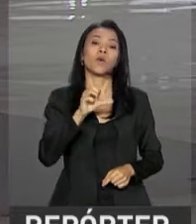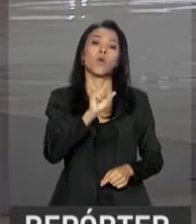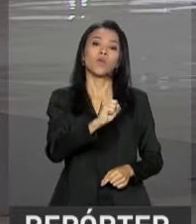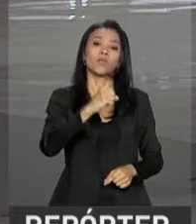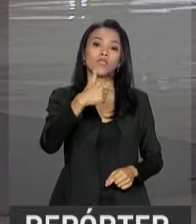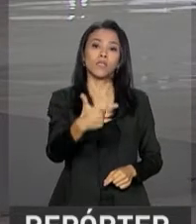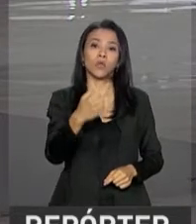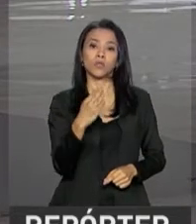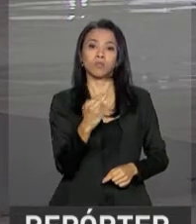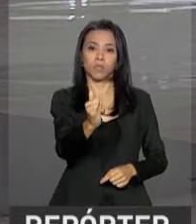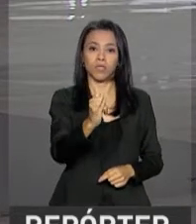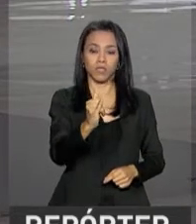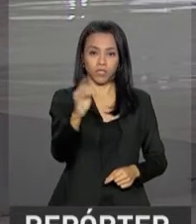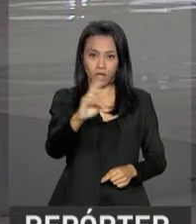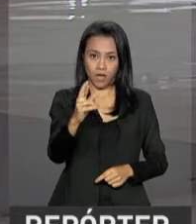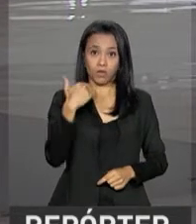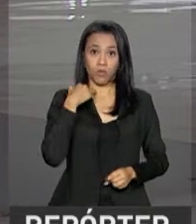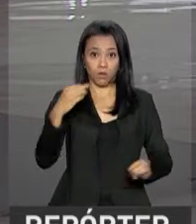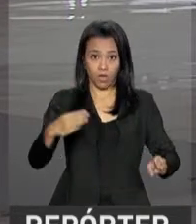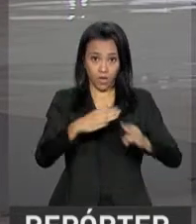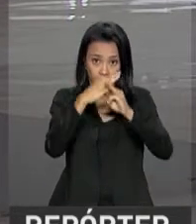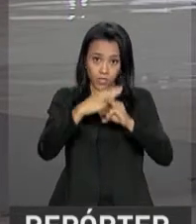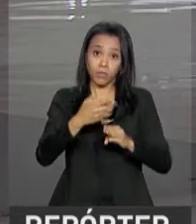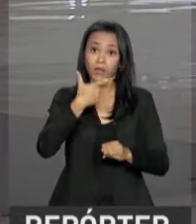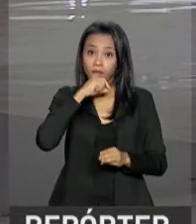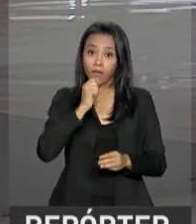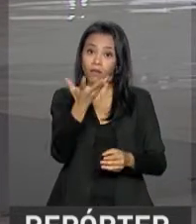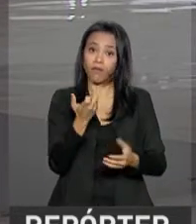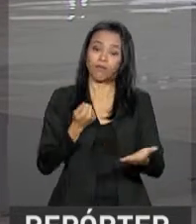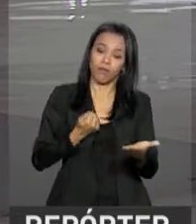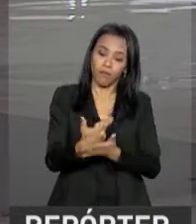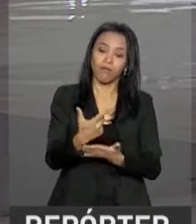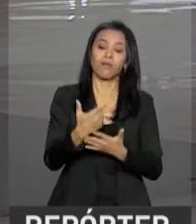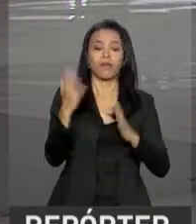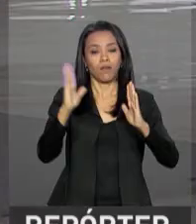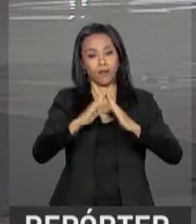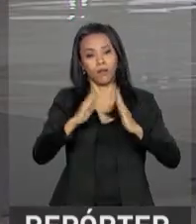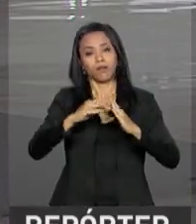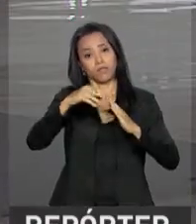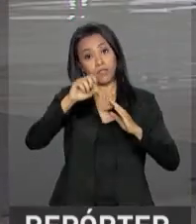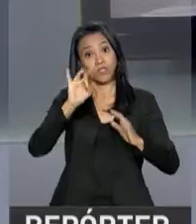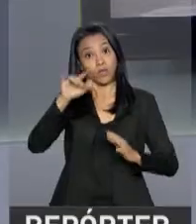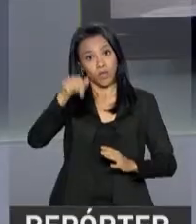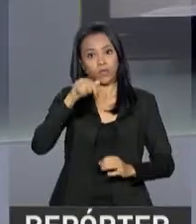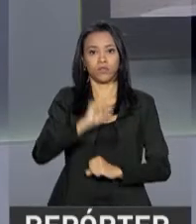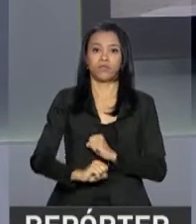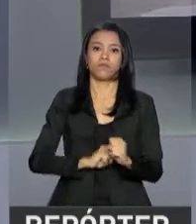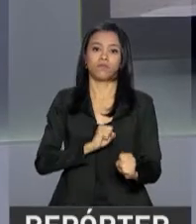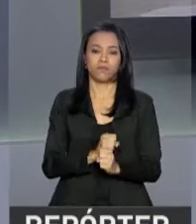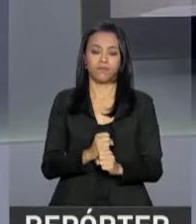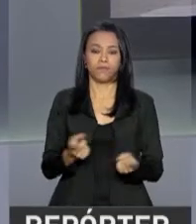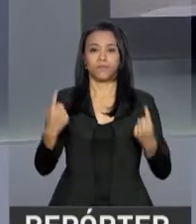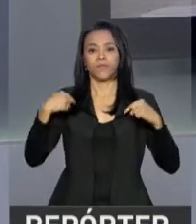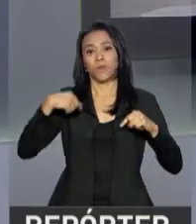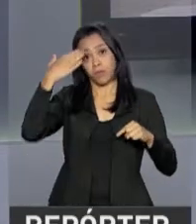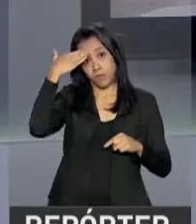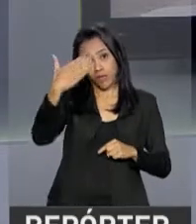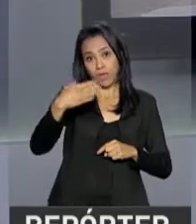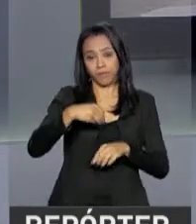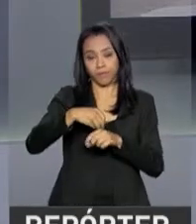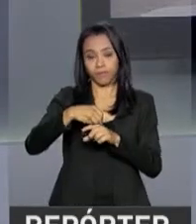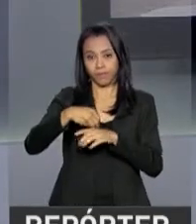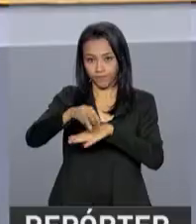bilhões de reais para financiamentos de imóveis só neste ano a isso eu voto com você muito obrigada nem pelas suas